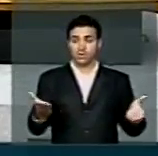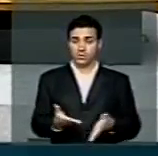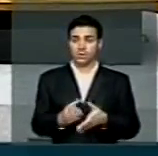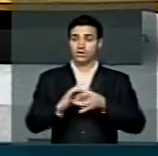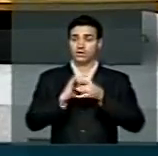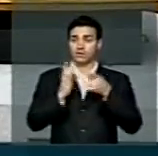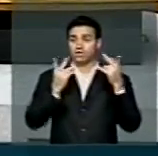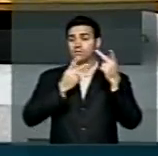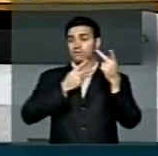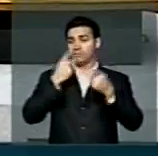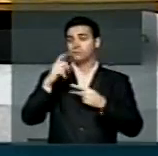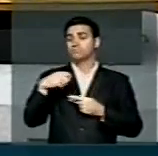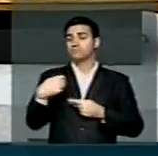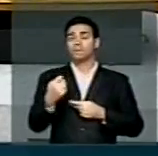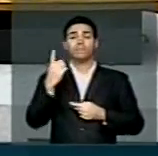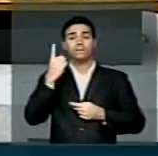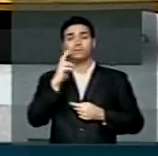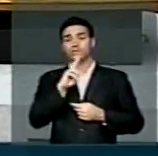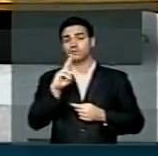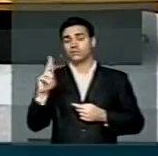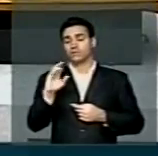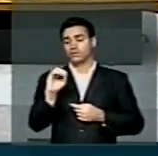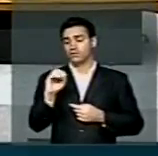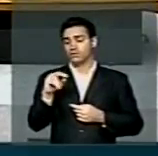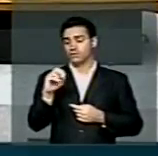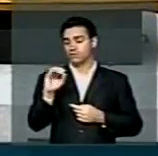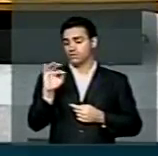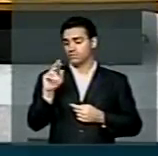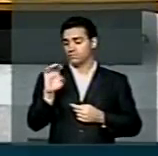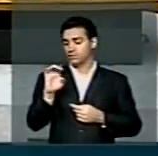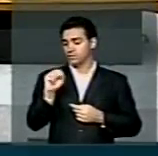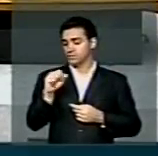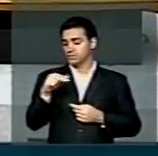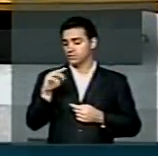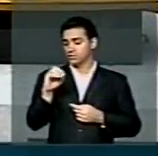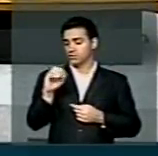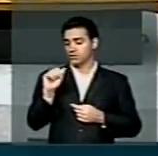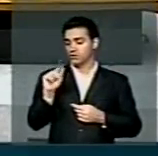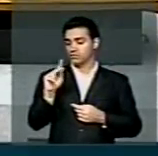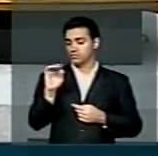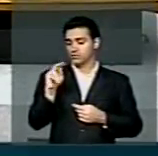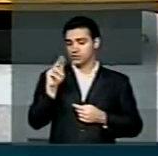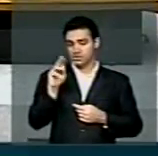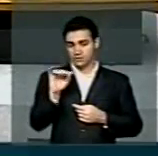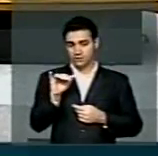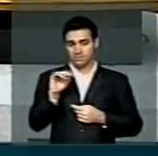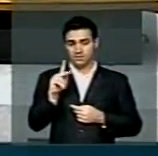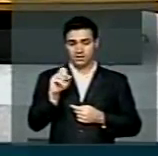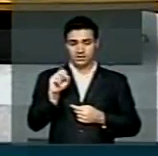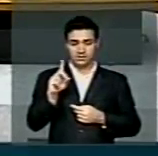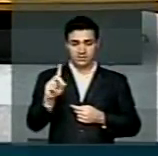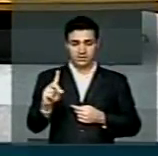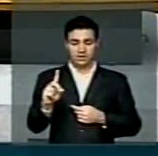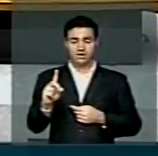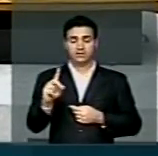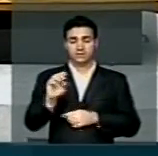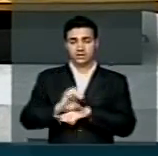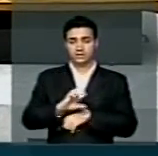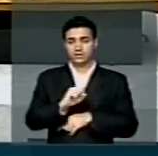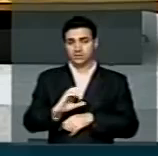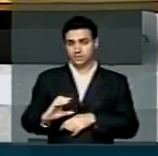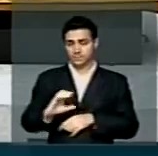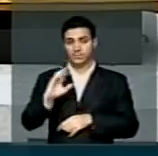Conceda a palavra ao ilustre deputado Onofre Sant'Agostini, PSD, Santa Catarina.